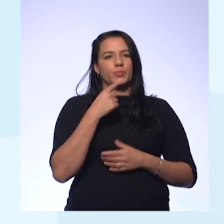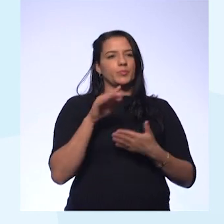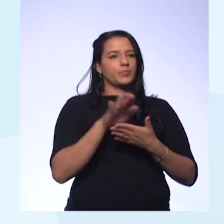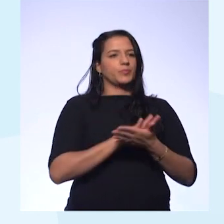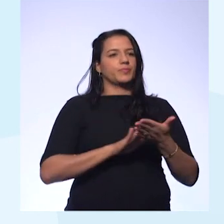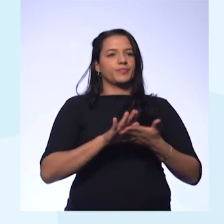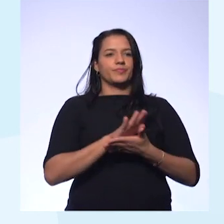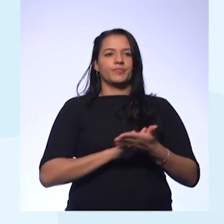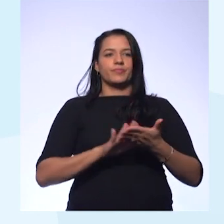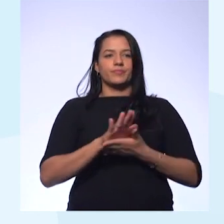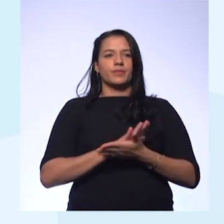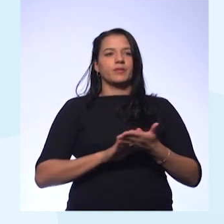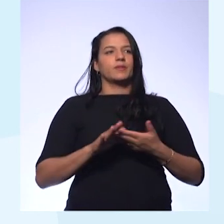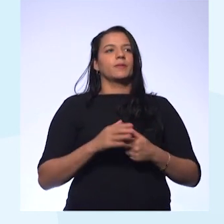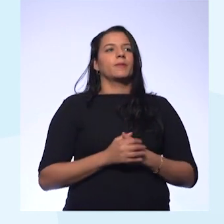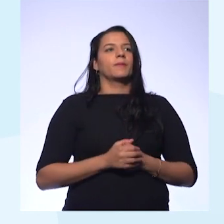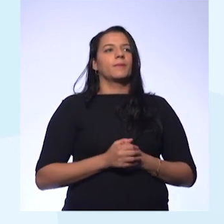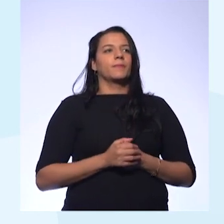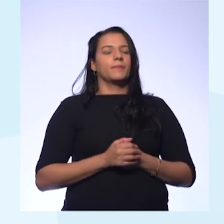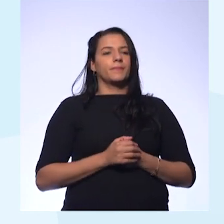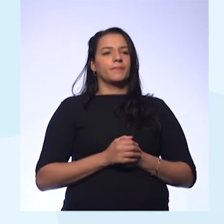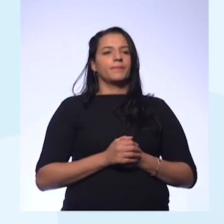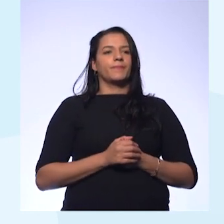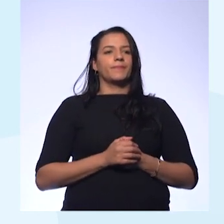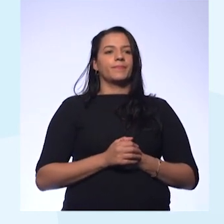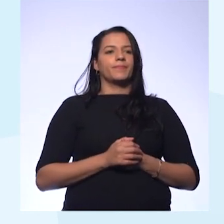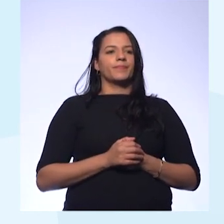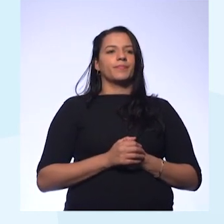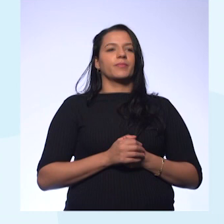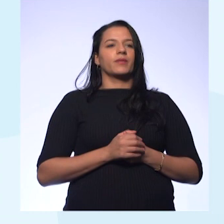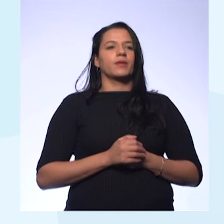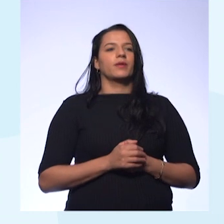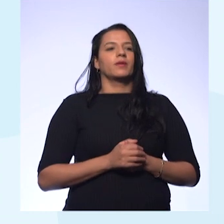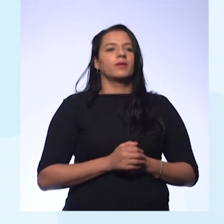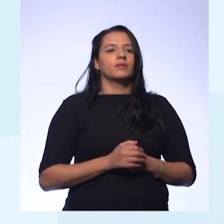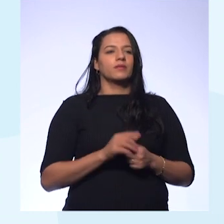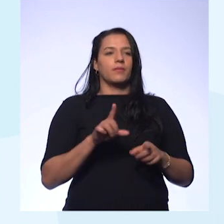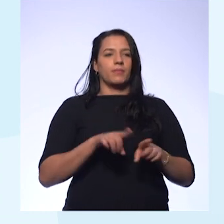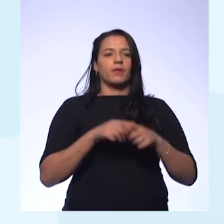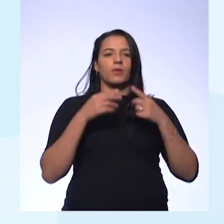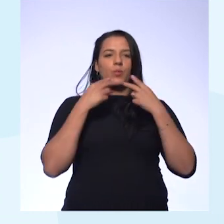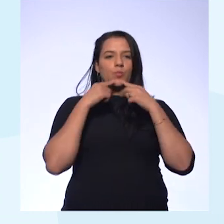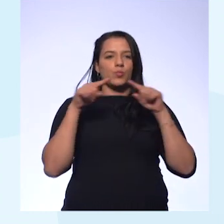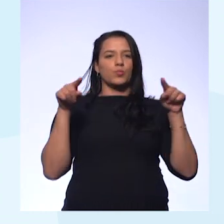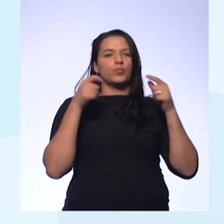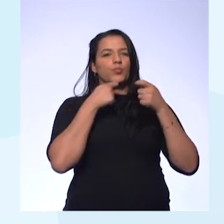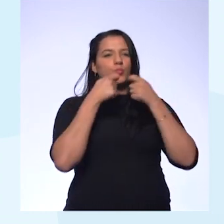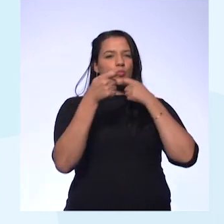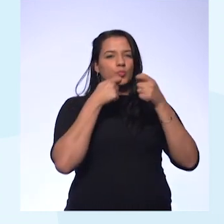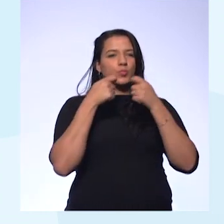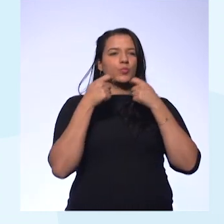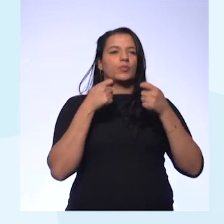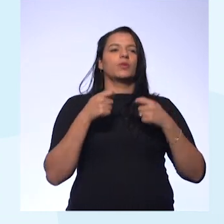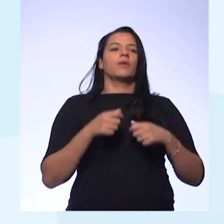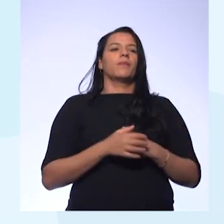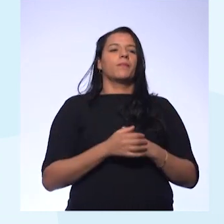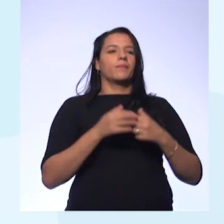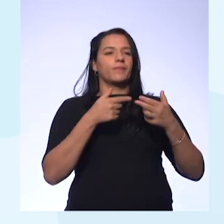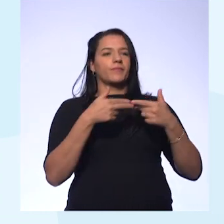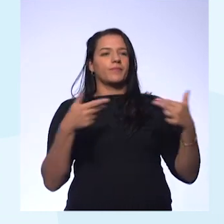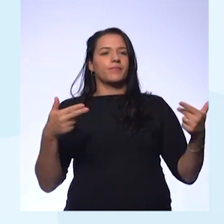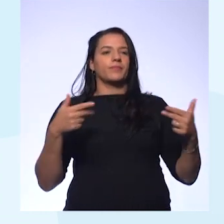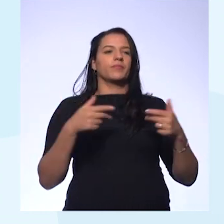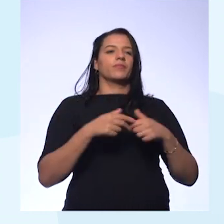ali dentro do poder do Vargas. Censura aos meios de comunicação, né, propaganda política